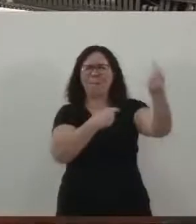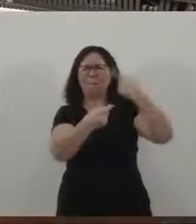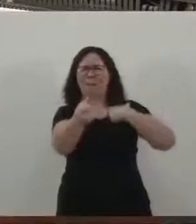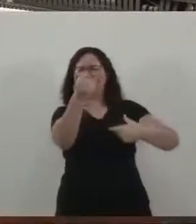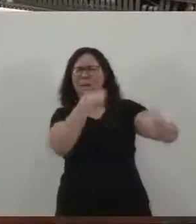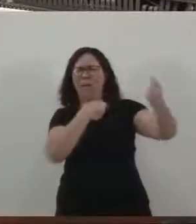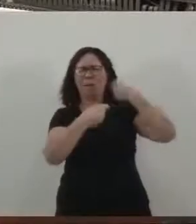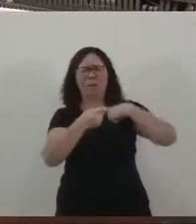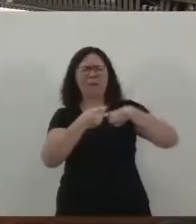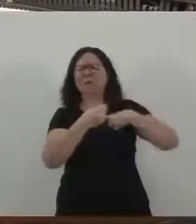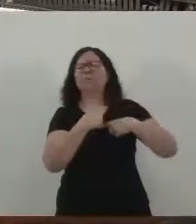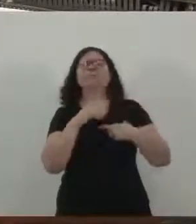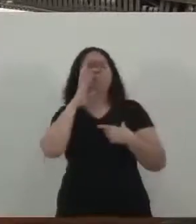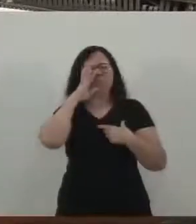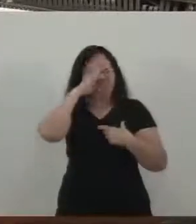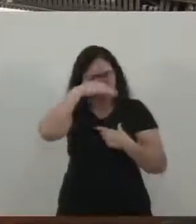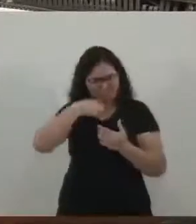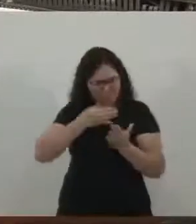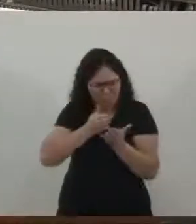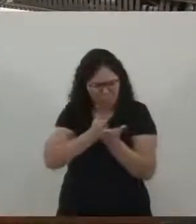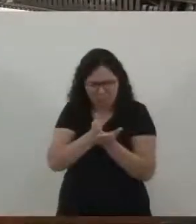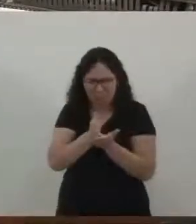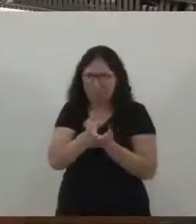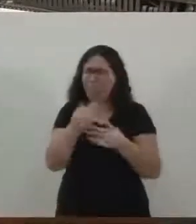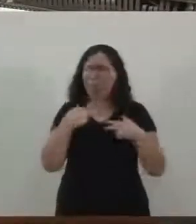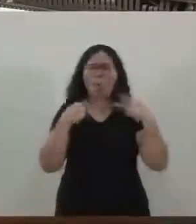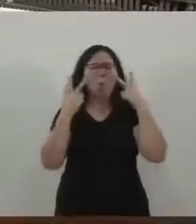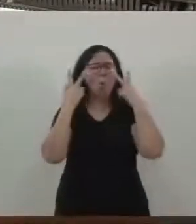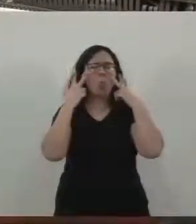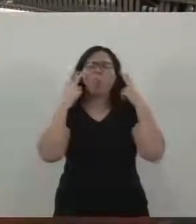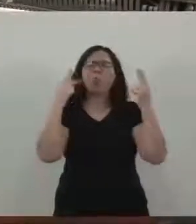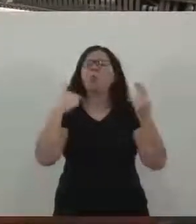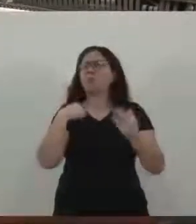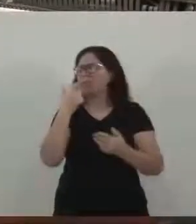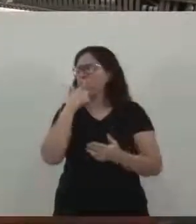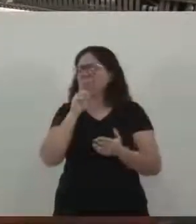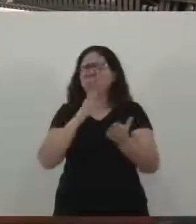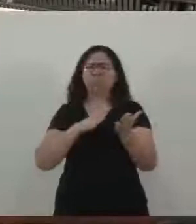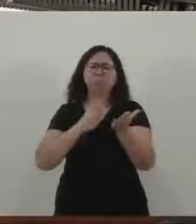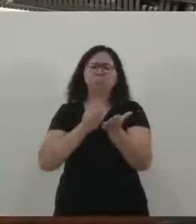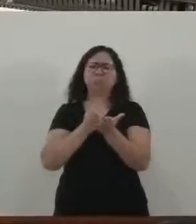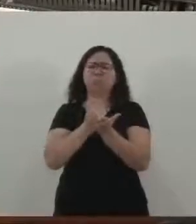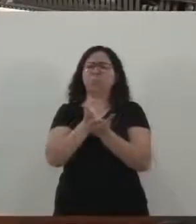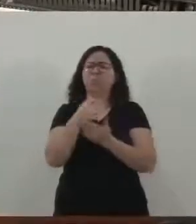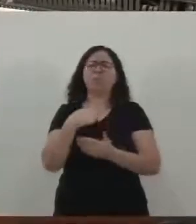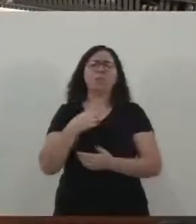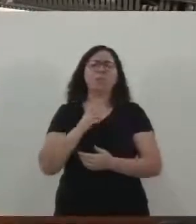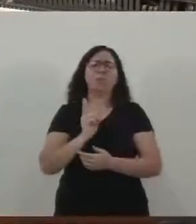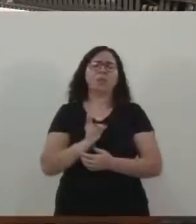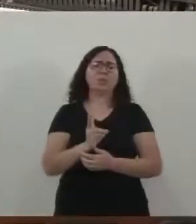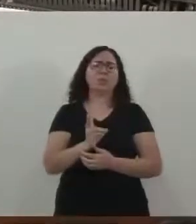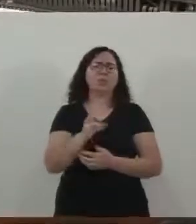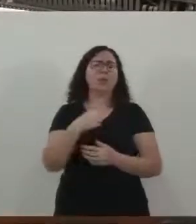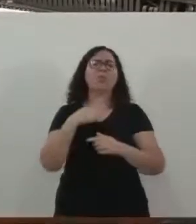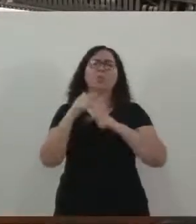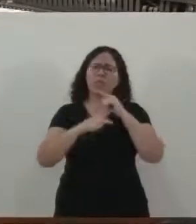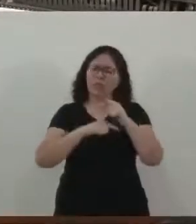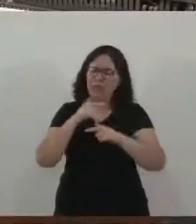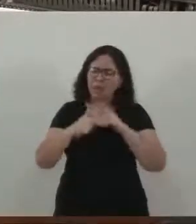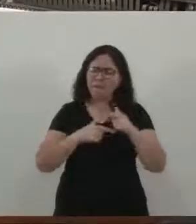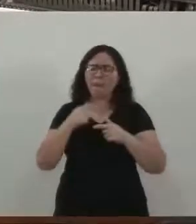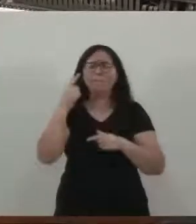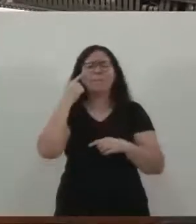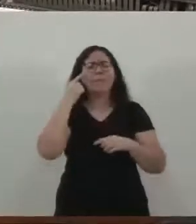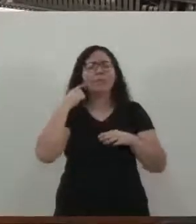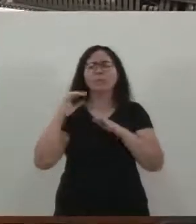te derrubar, continue seguindo em frente, você não fez nada de errado. E eu continuo seguindo em frente, graças a Deus. Vou sempre trabalhar pensando